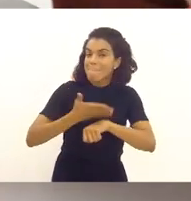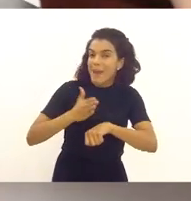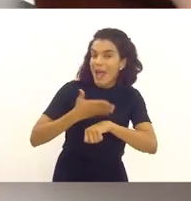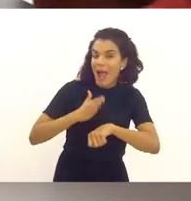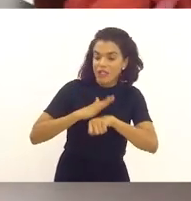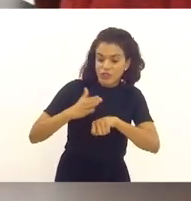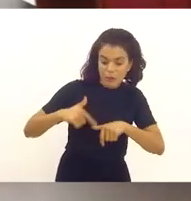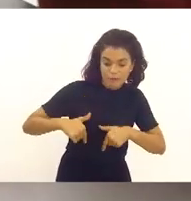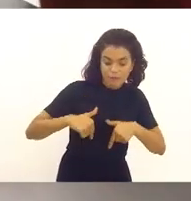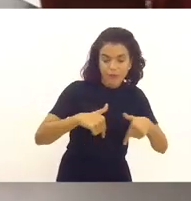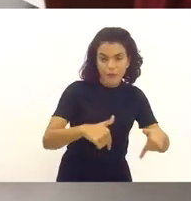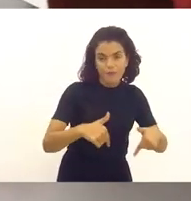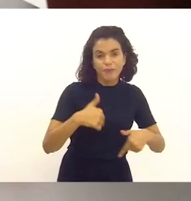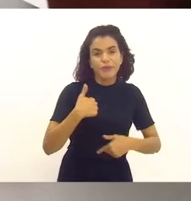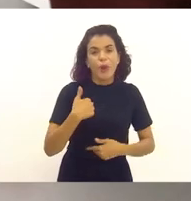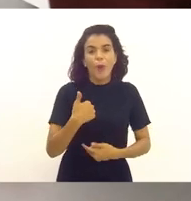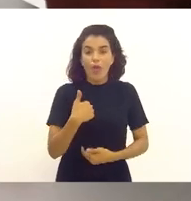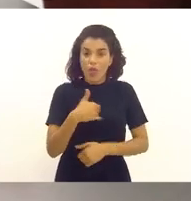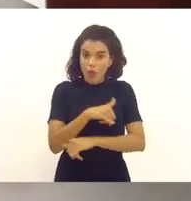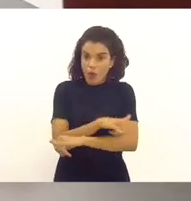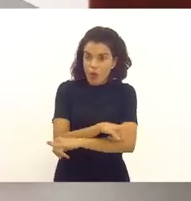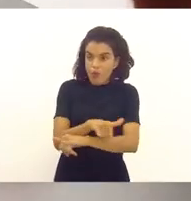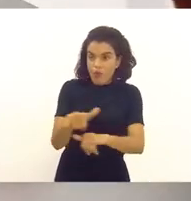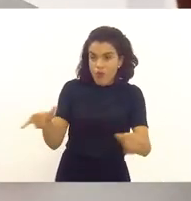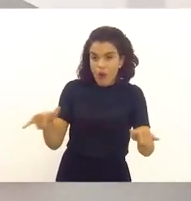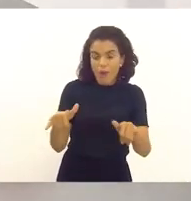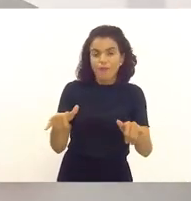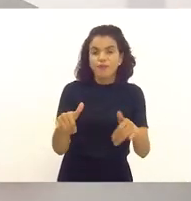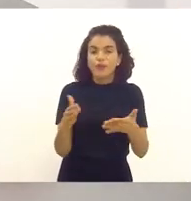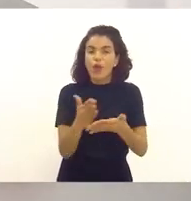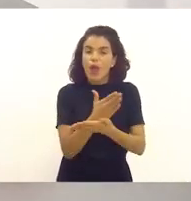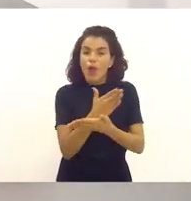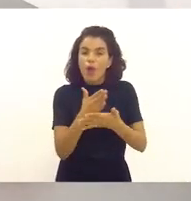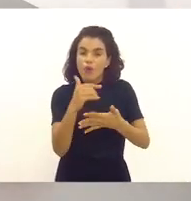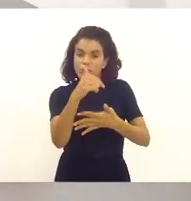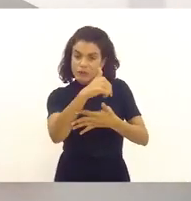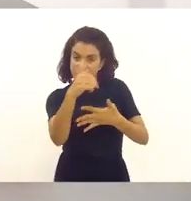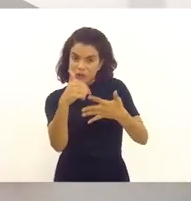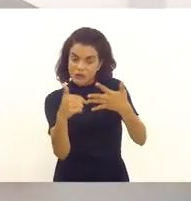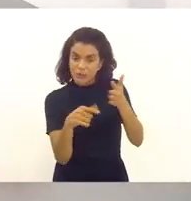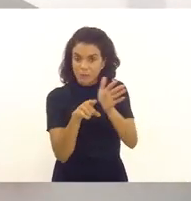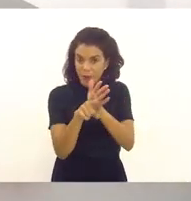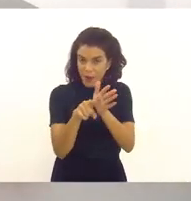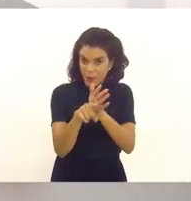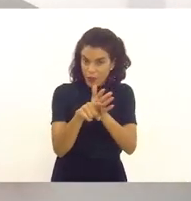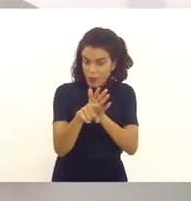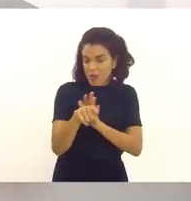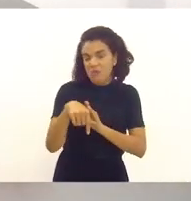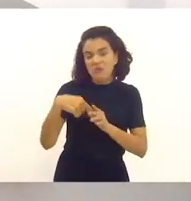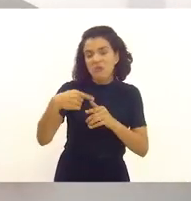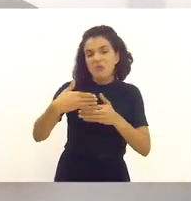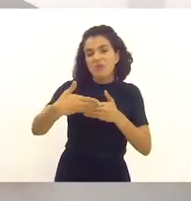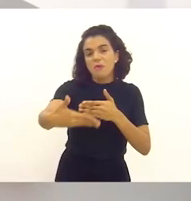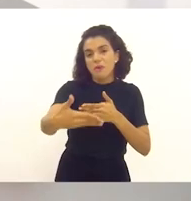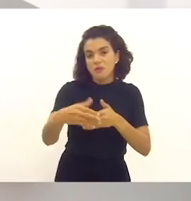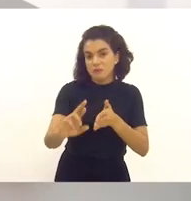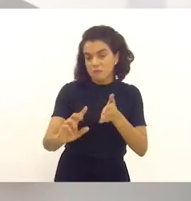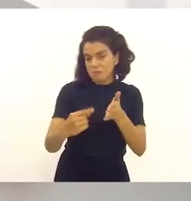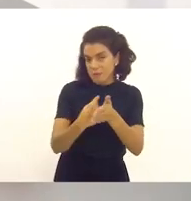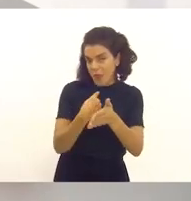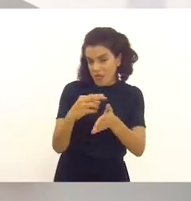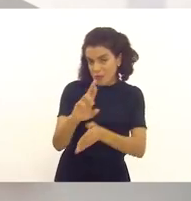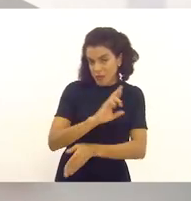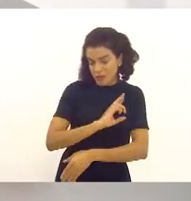então eu deixo aqui algumas perguntas para depois ser serem respondidas ou trabalhadas né